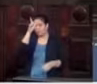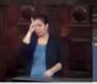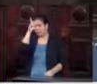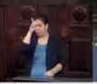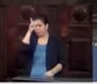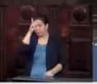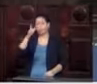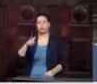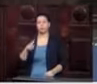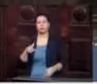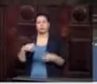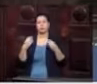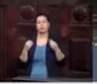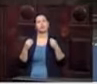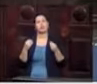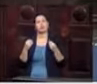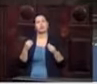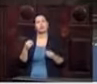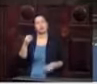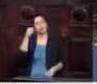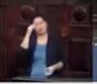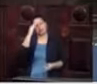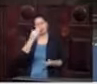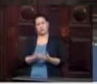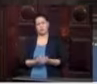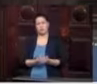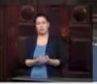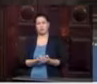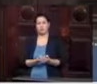como imaginar, acreditar,